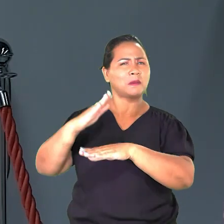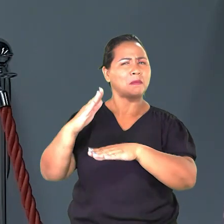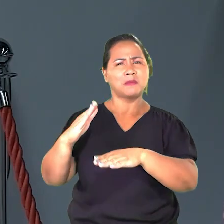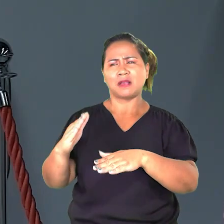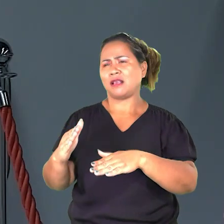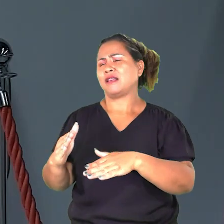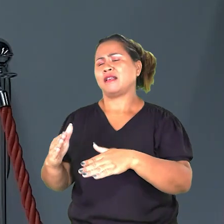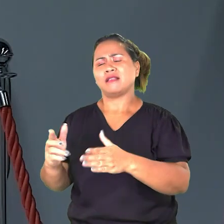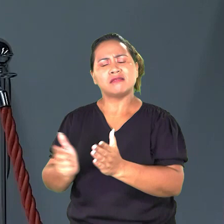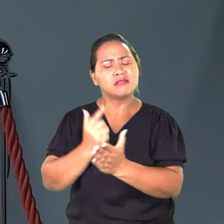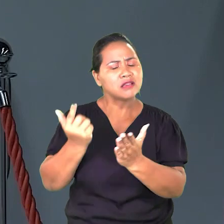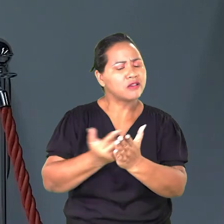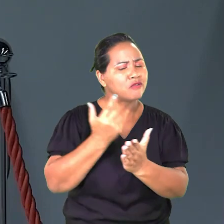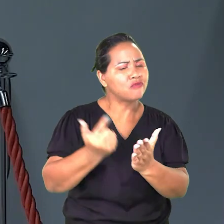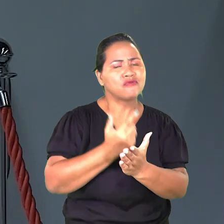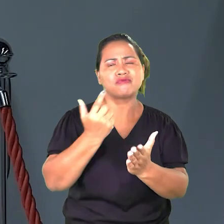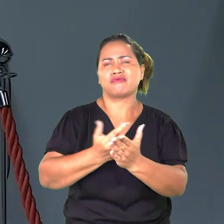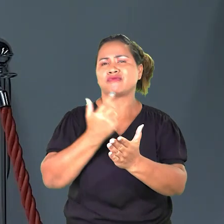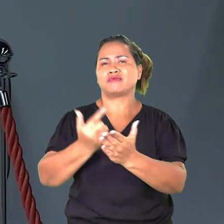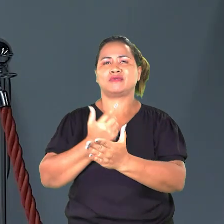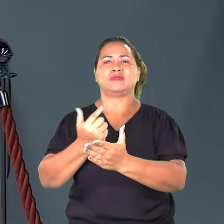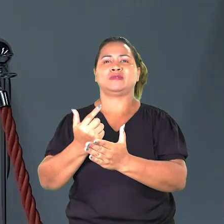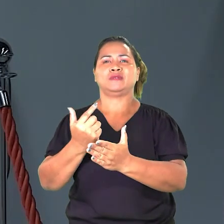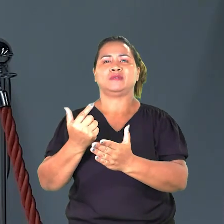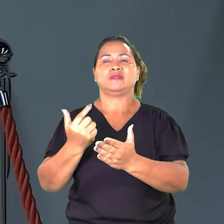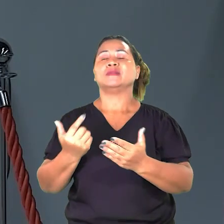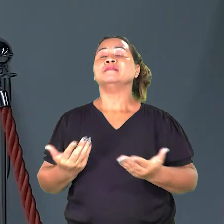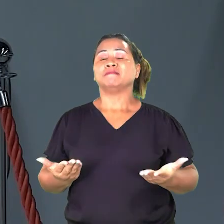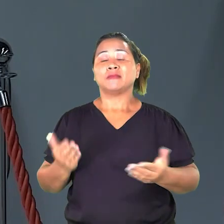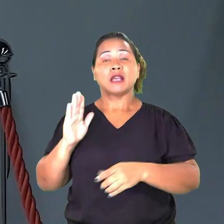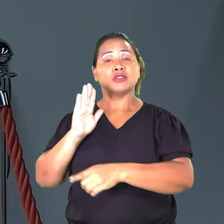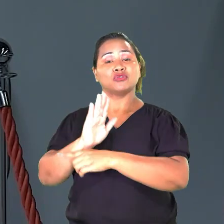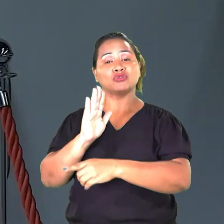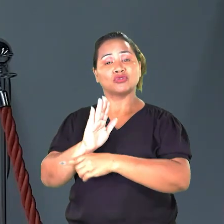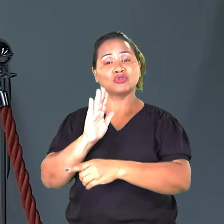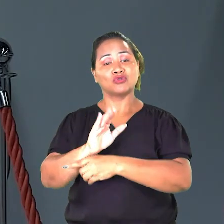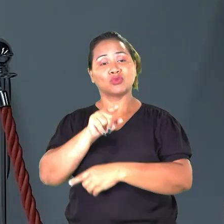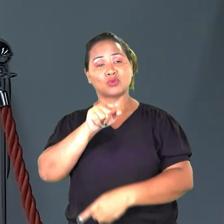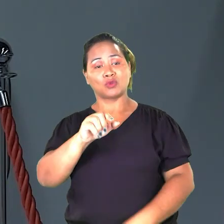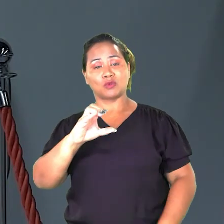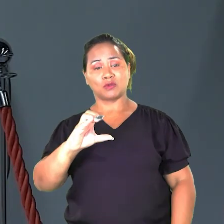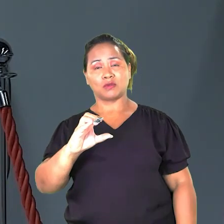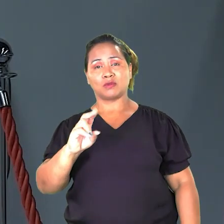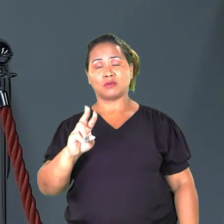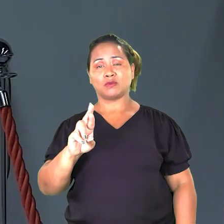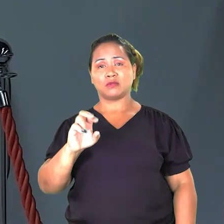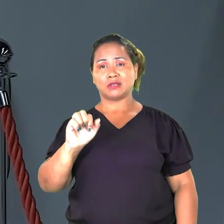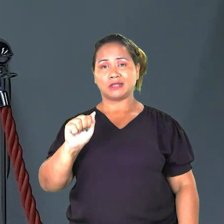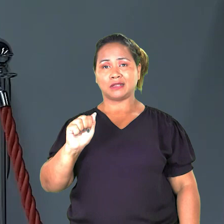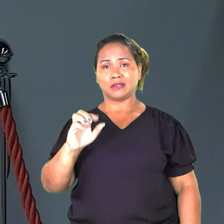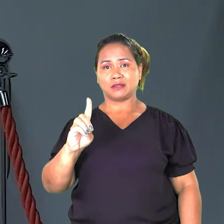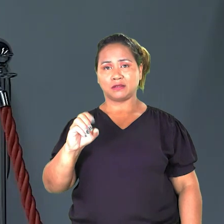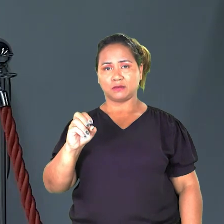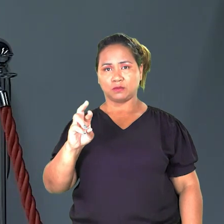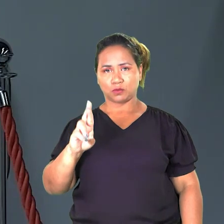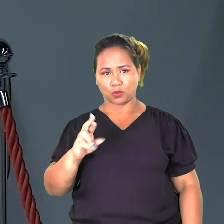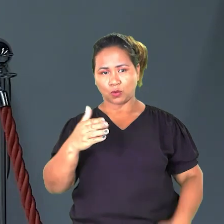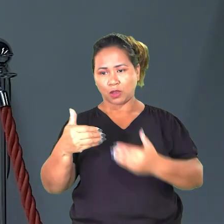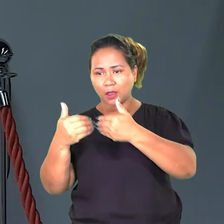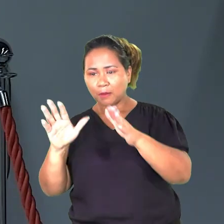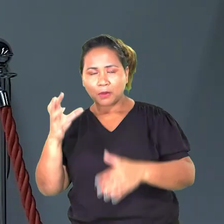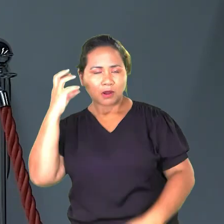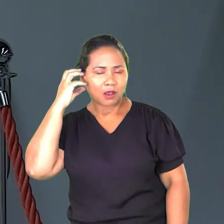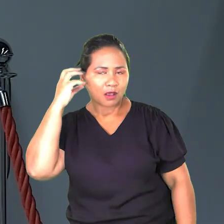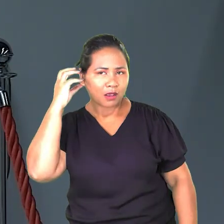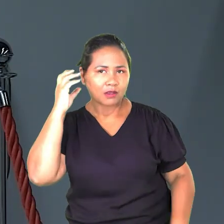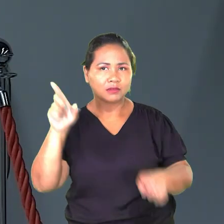e orientou academicamente a publicação de inúmeros livros sobre história e literatura de São Paulo. Ajudou, como curador